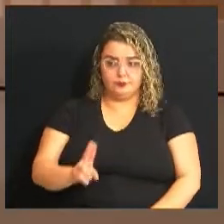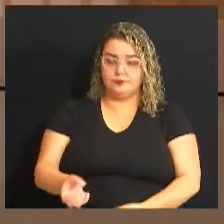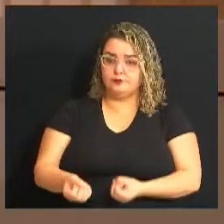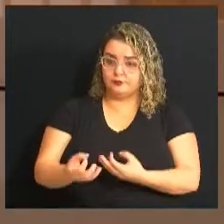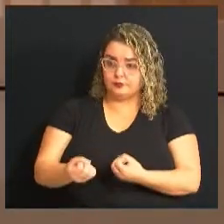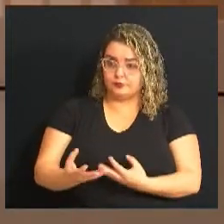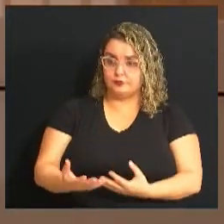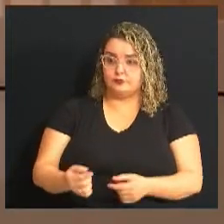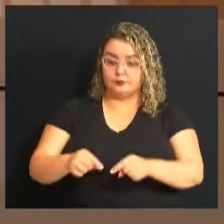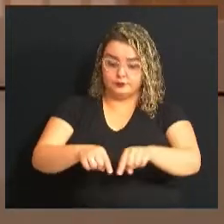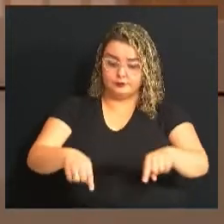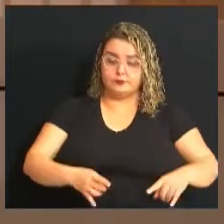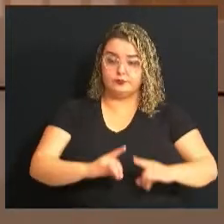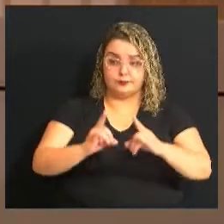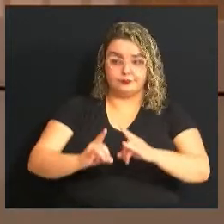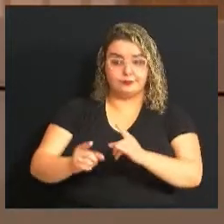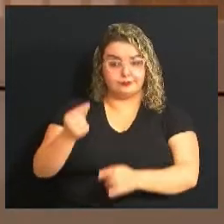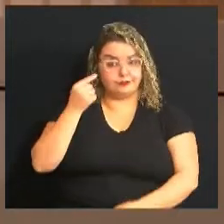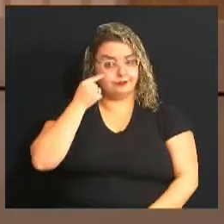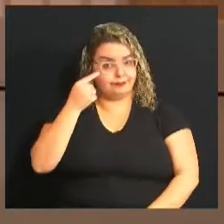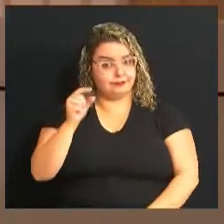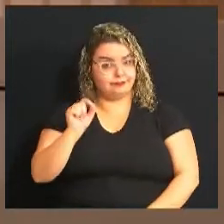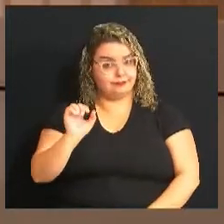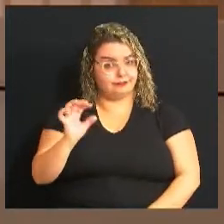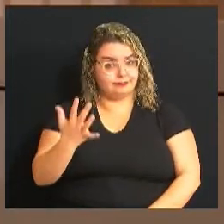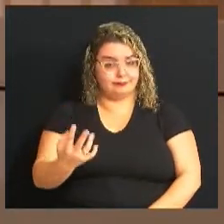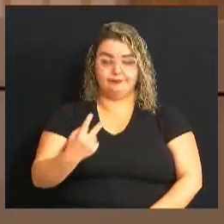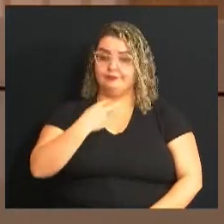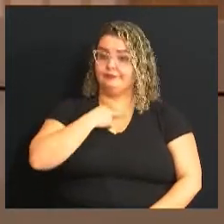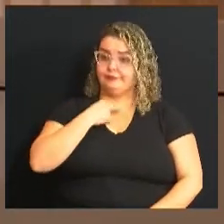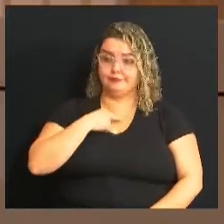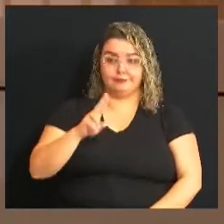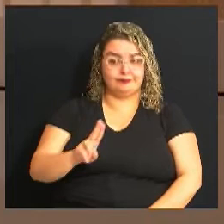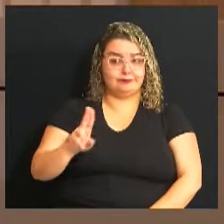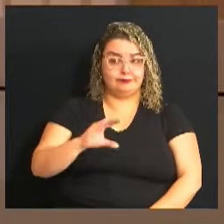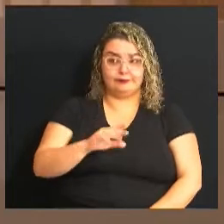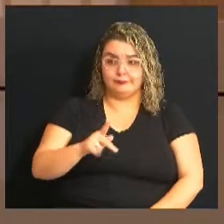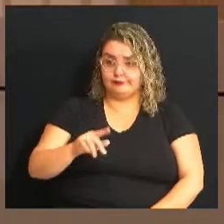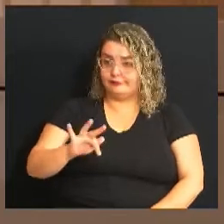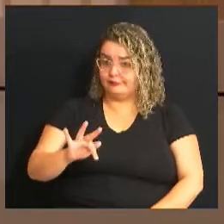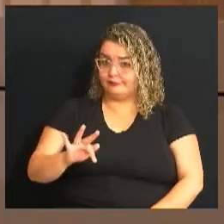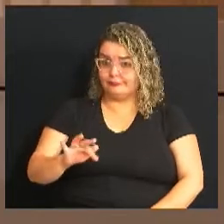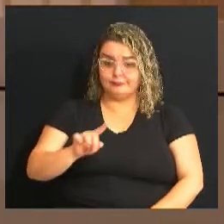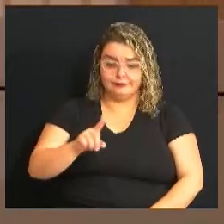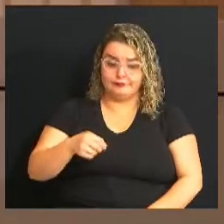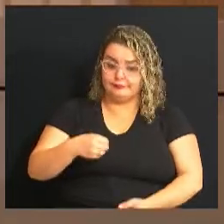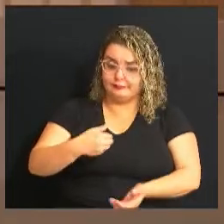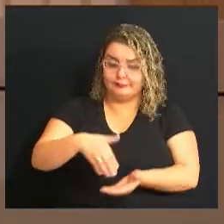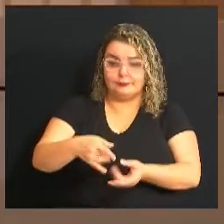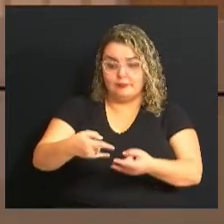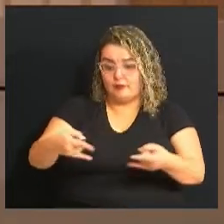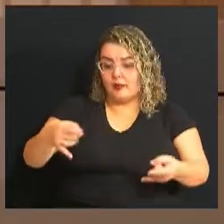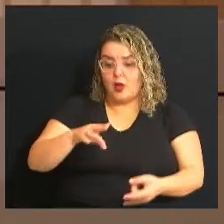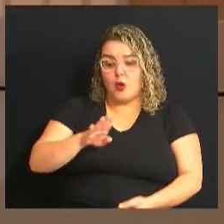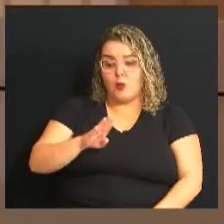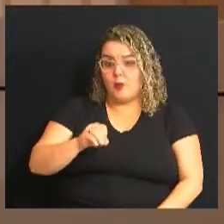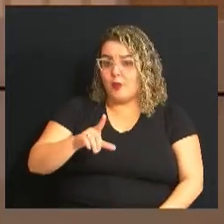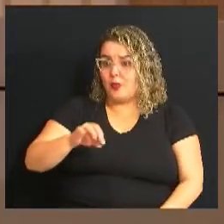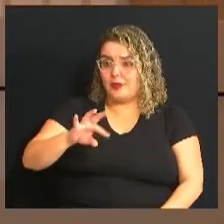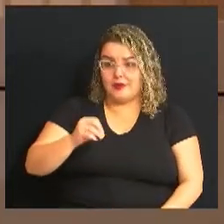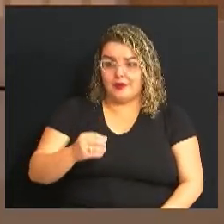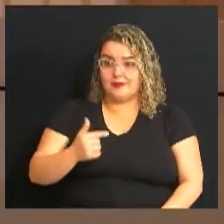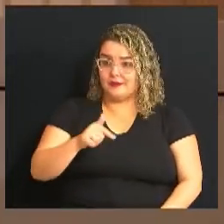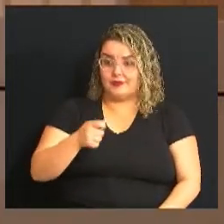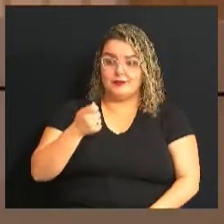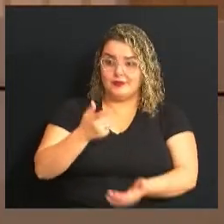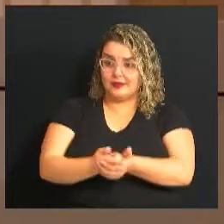um condomínio, imagina o que acontece se ela não puder utilizar o CPF, ela não emite boleto. Se ela não emite boleto, ela não vai ter valores para pagar